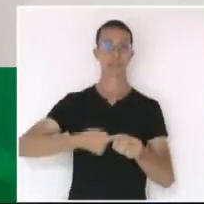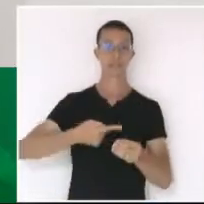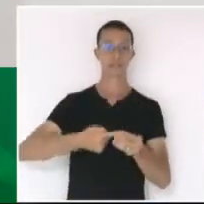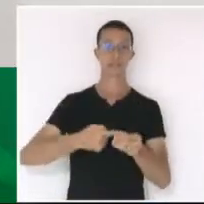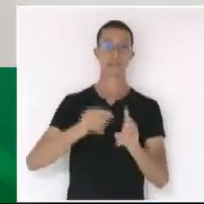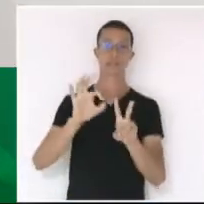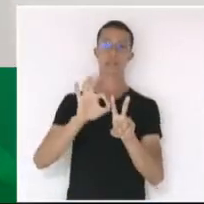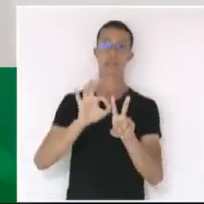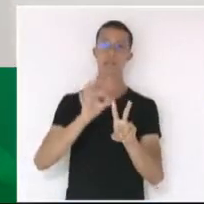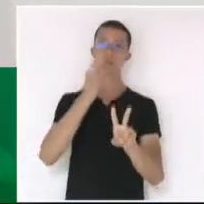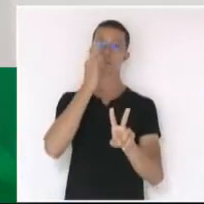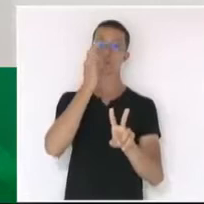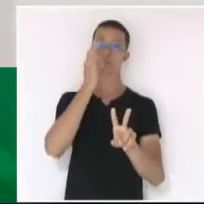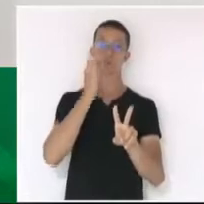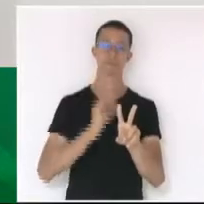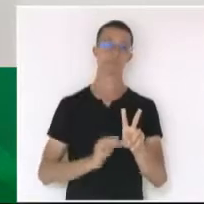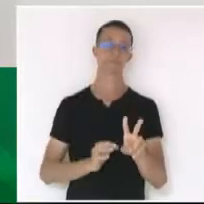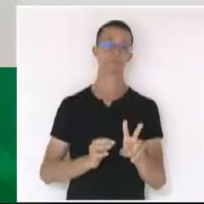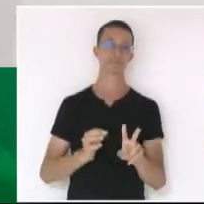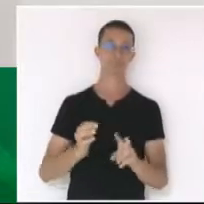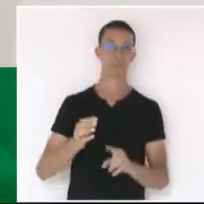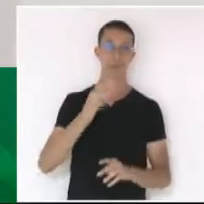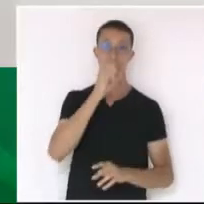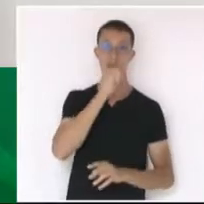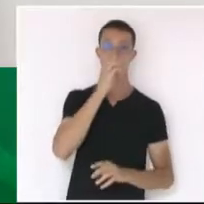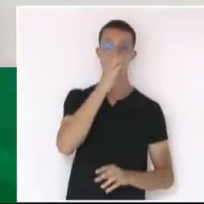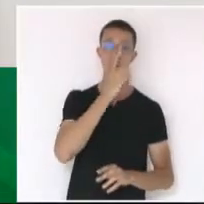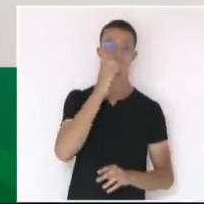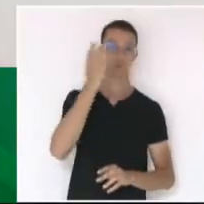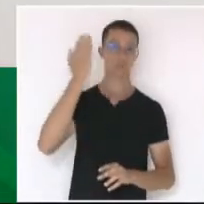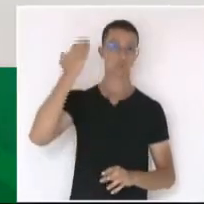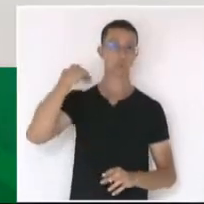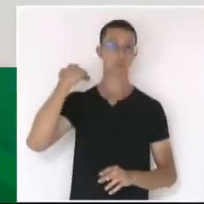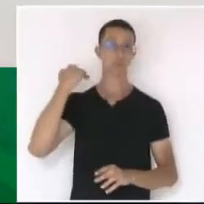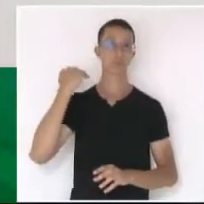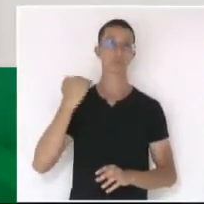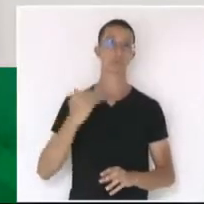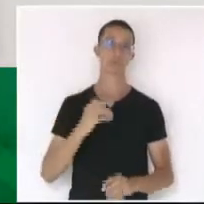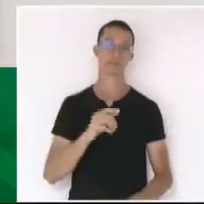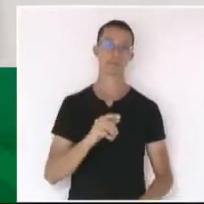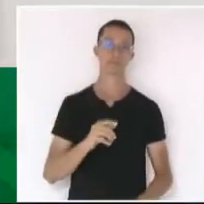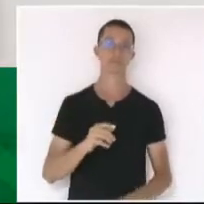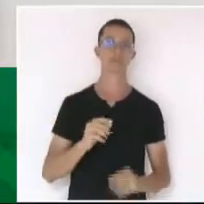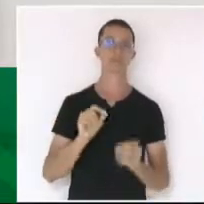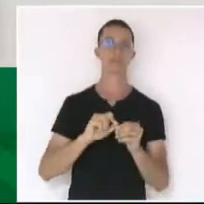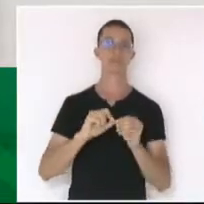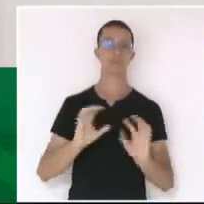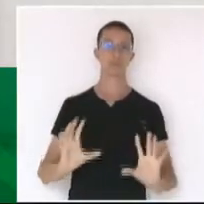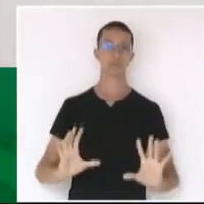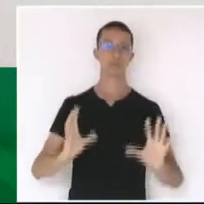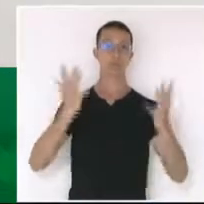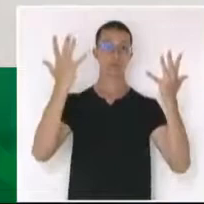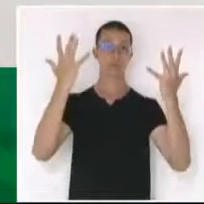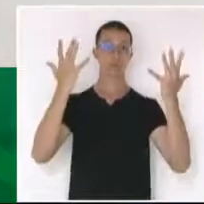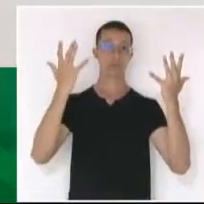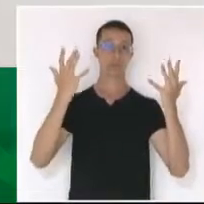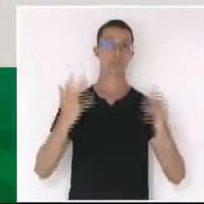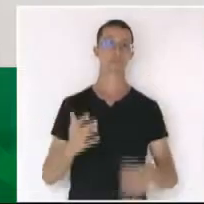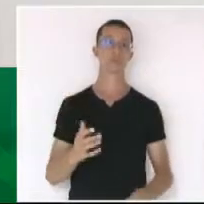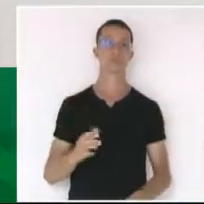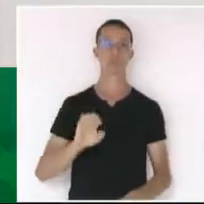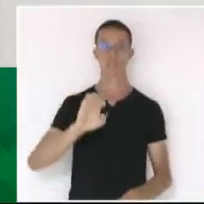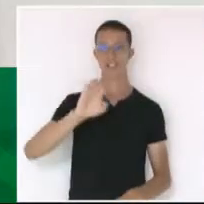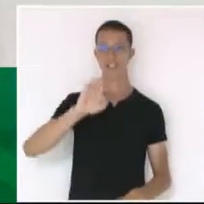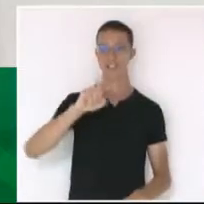realização deste final de semana da exitosa s pô Videira foi um